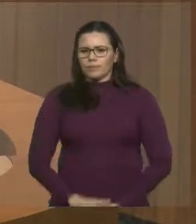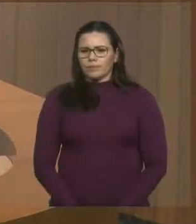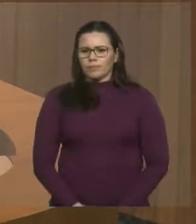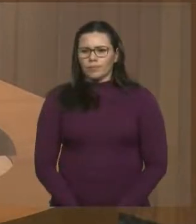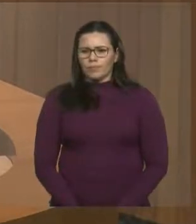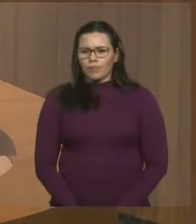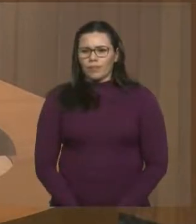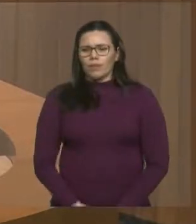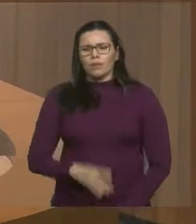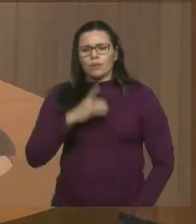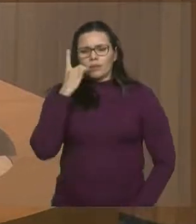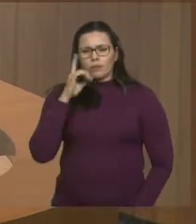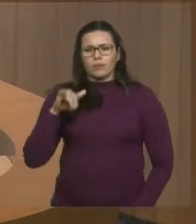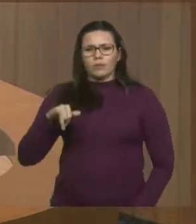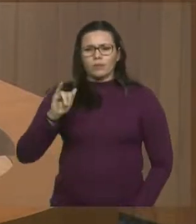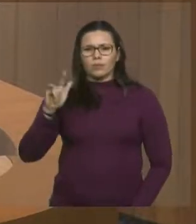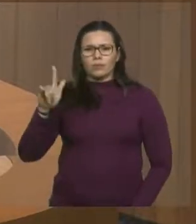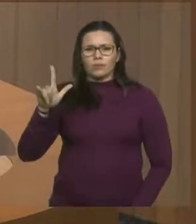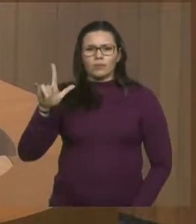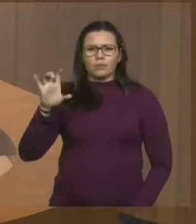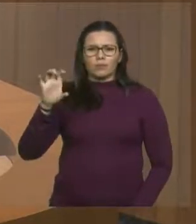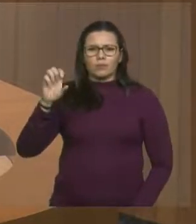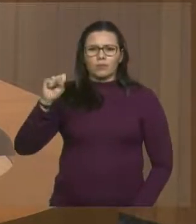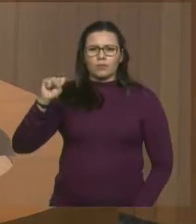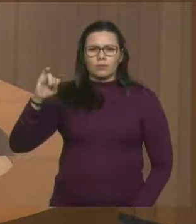Deputado Glésio, obrigado pela parte.